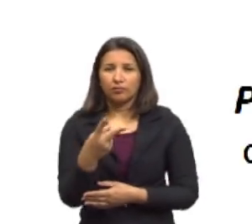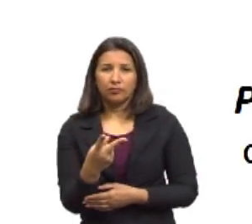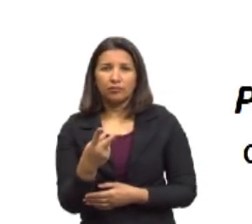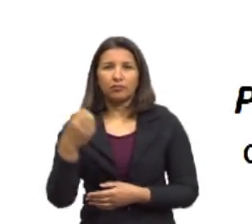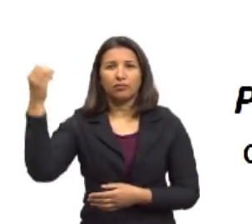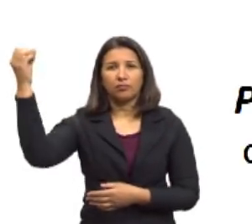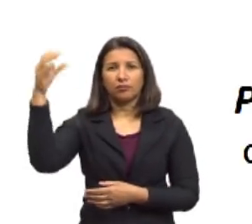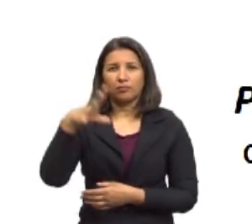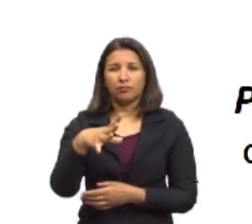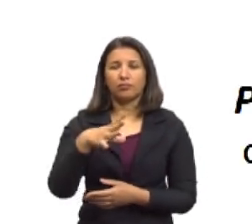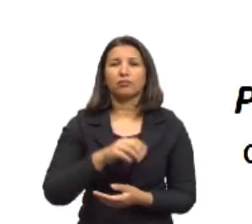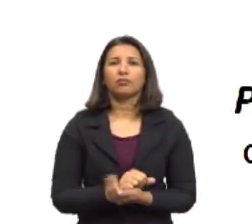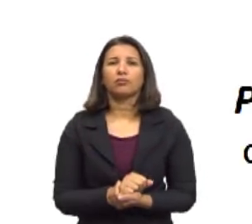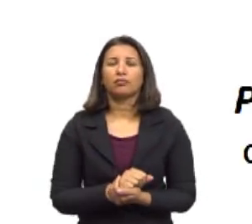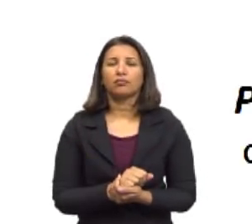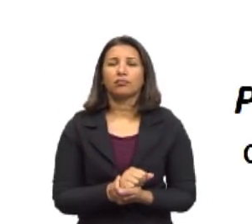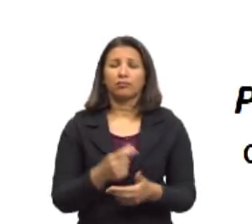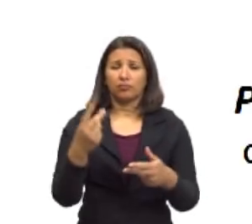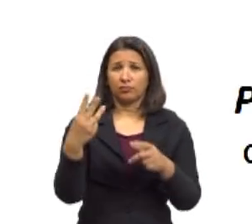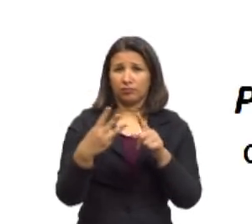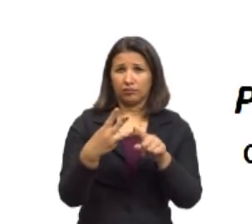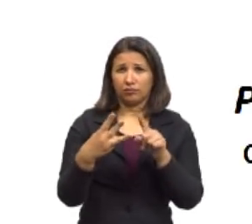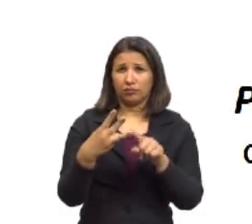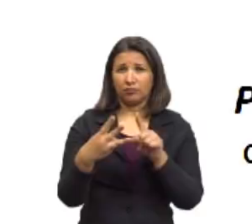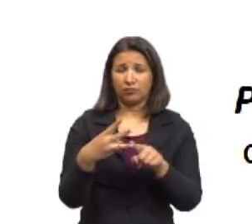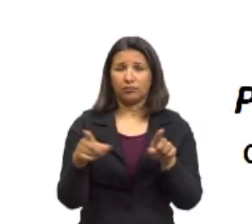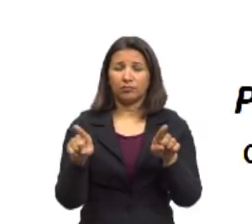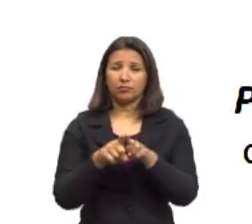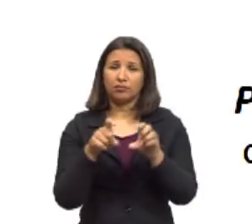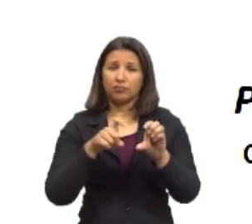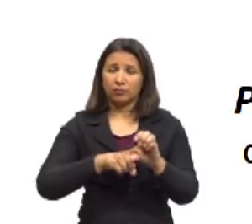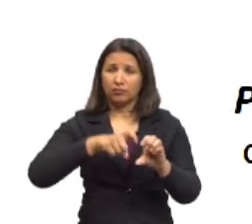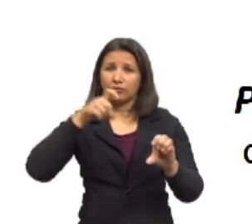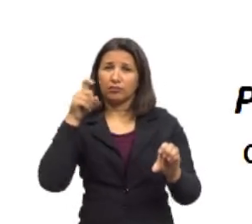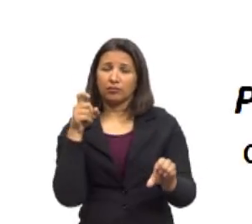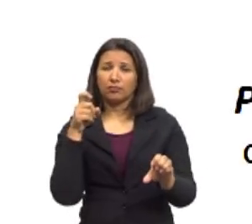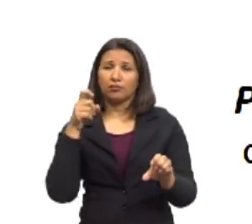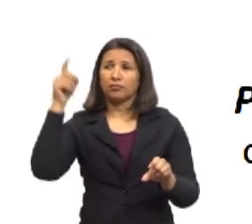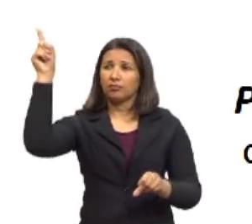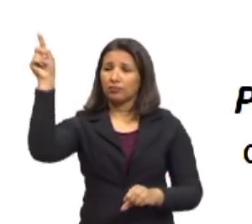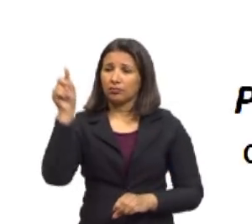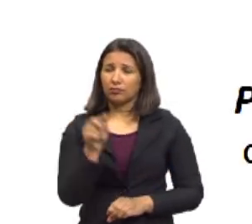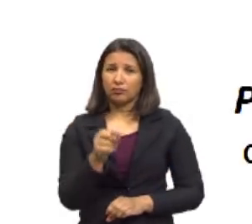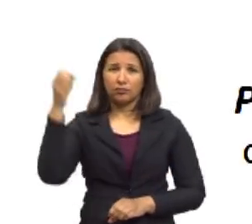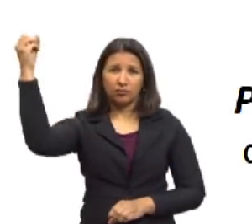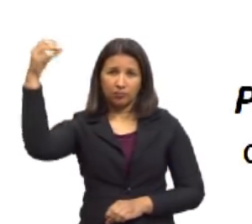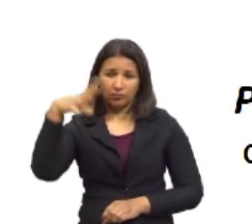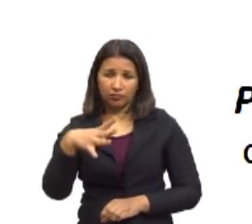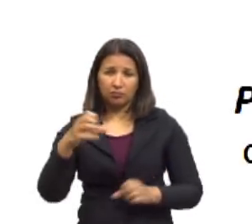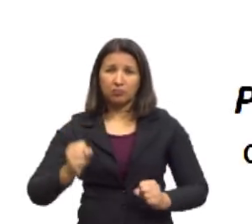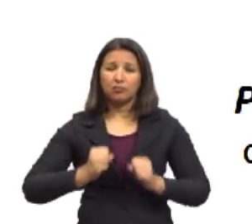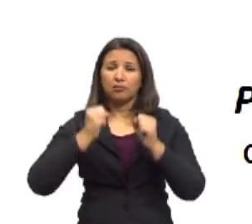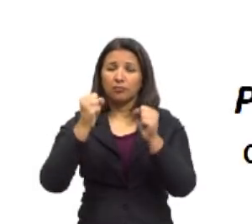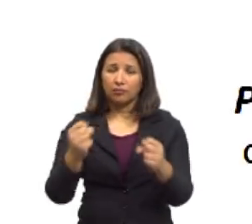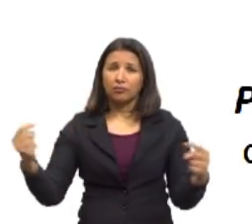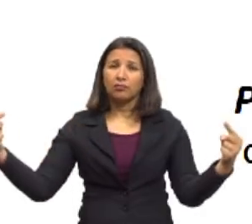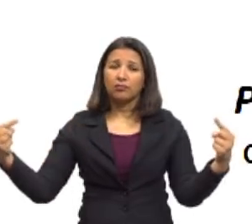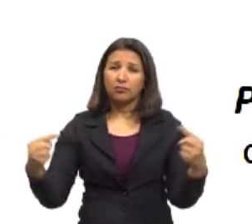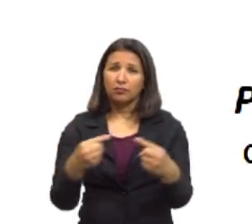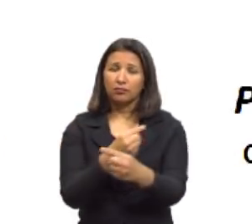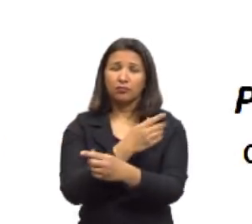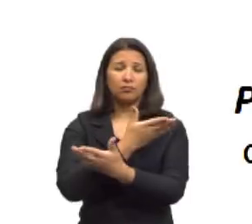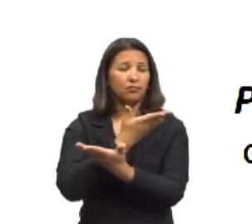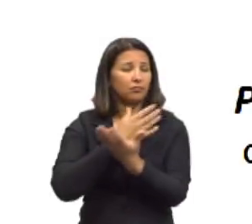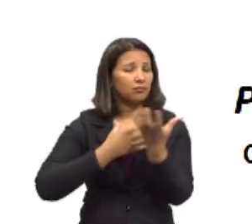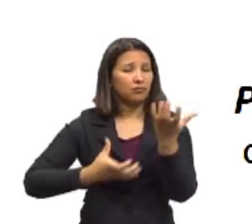luz. E o terceiro princípio, da independência dos raios de luz. Os raios de luz, eles podem se cruzar, mas eles não